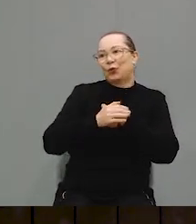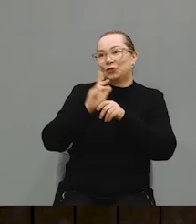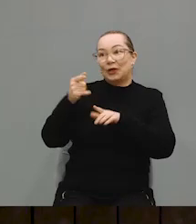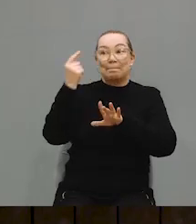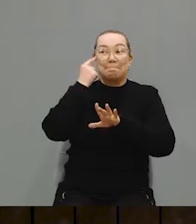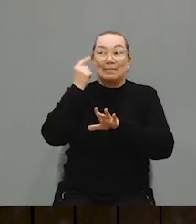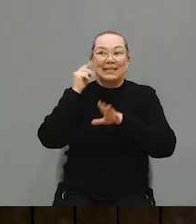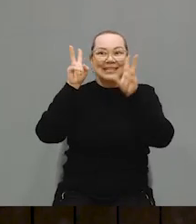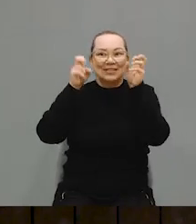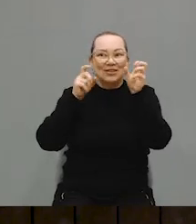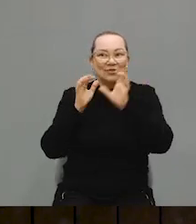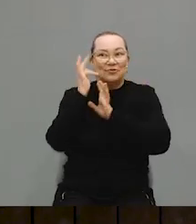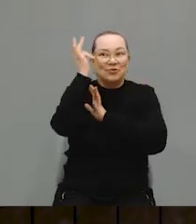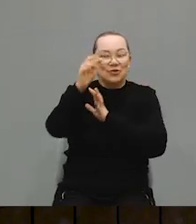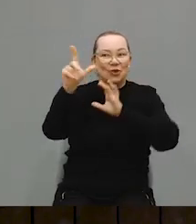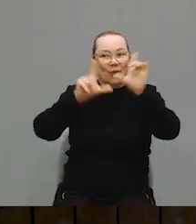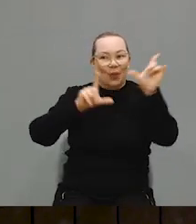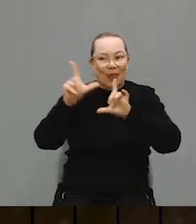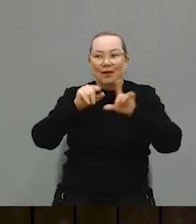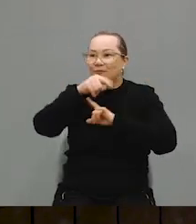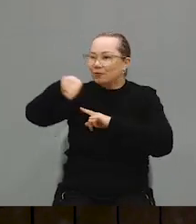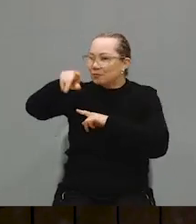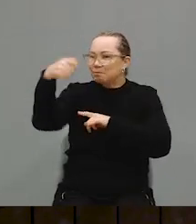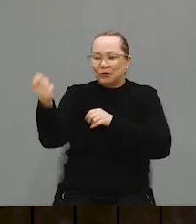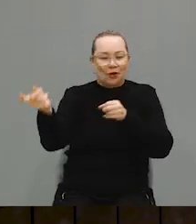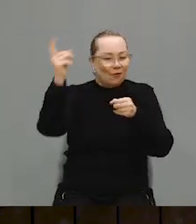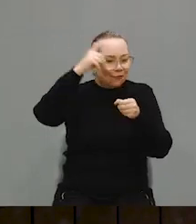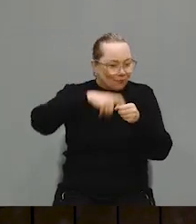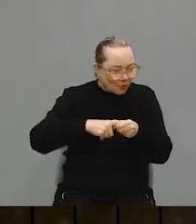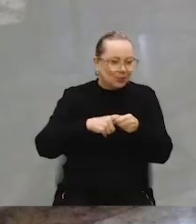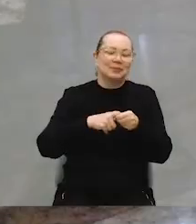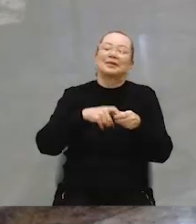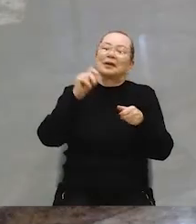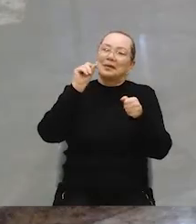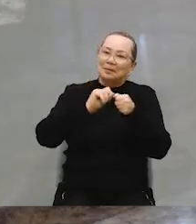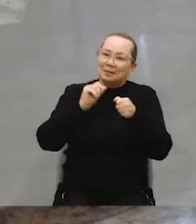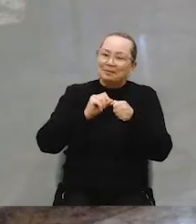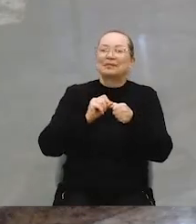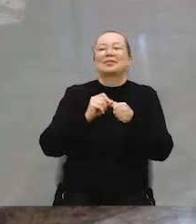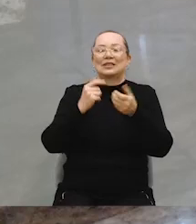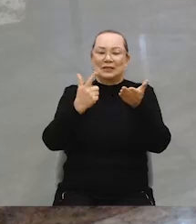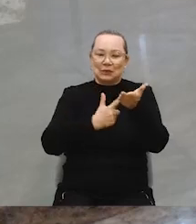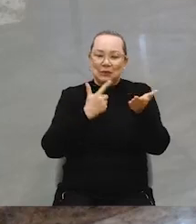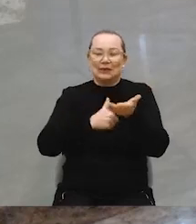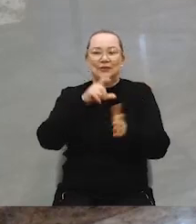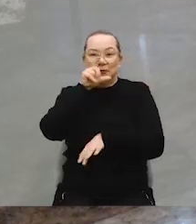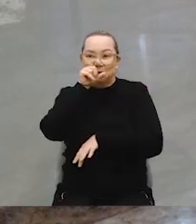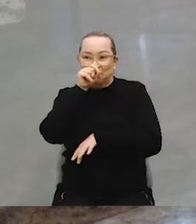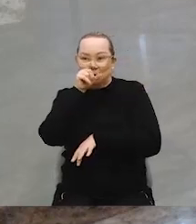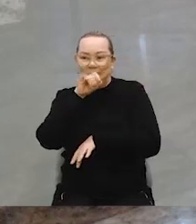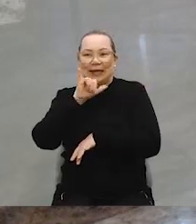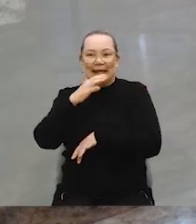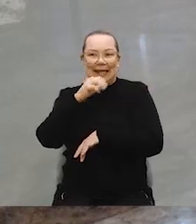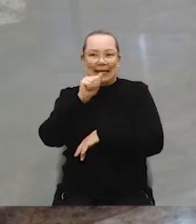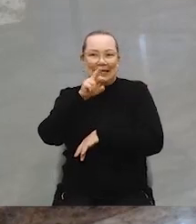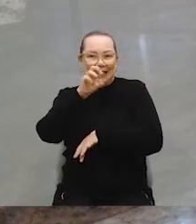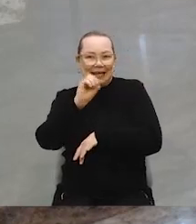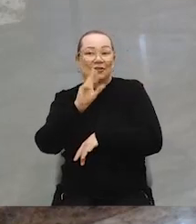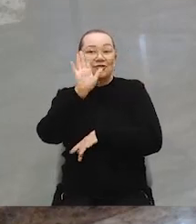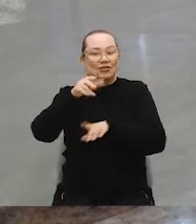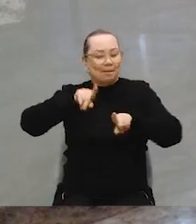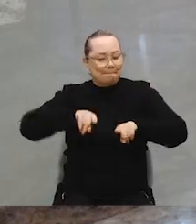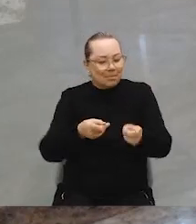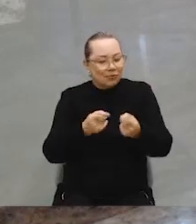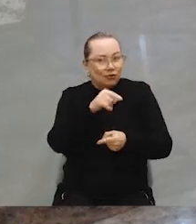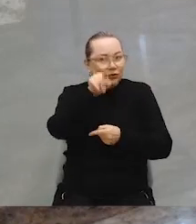assim, não é um fim. Vocês têm que voltar aqui então para tratarmos do Ícaro. Já fica então essa provocação para quem